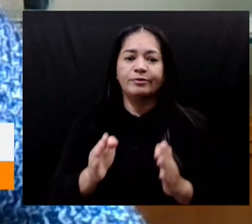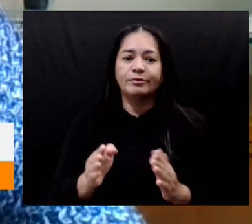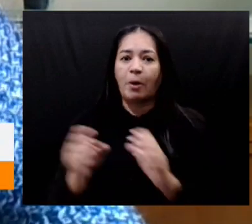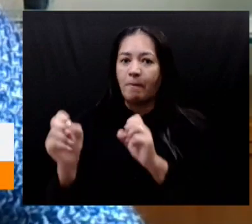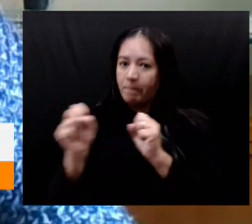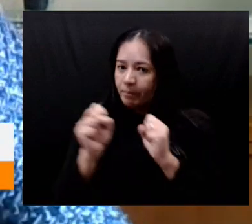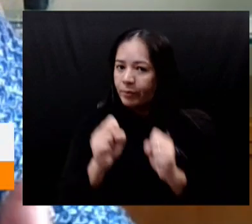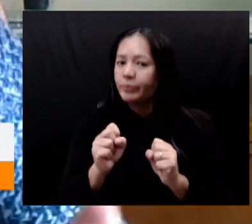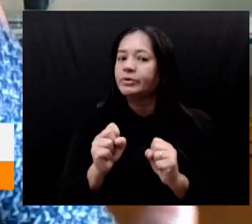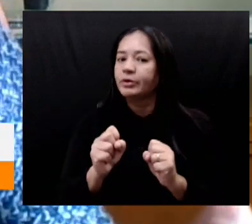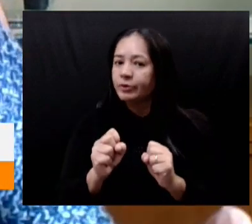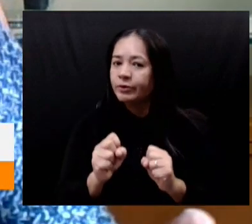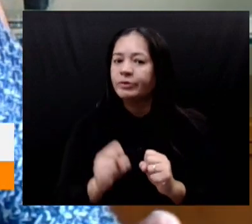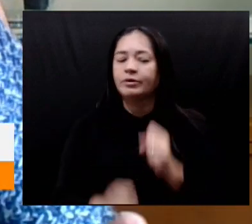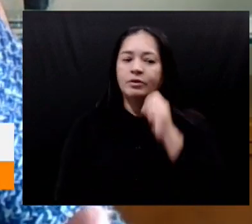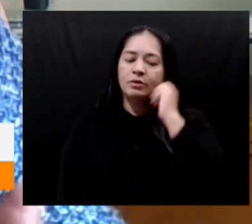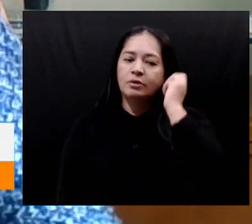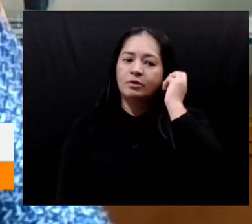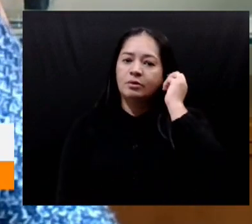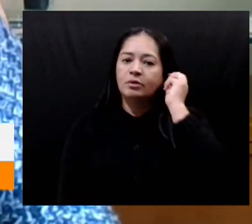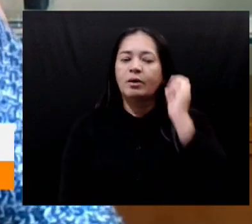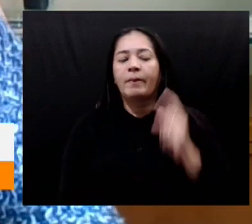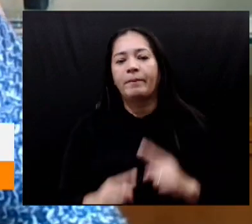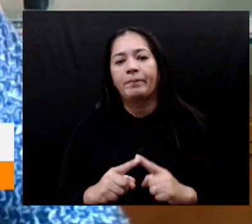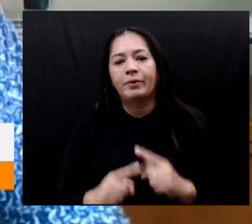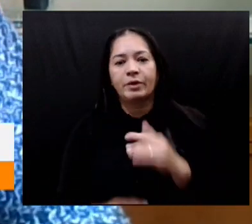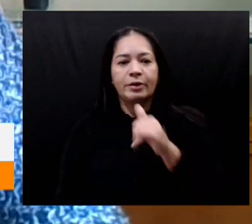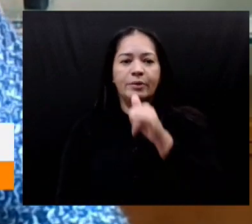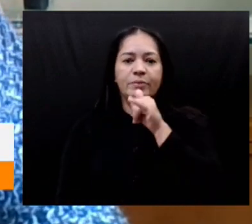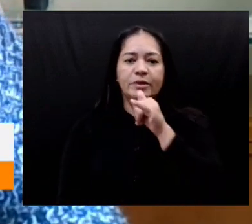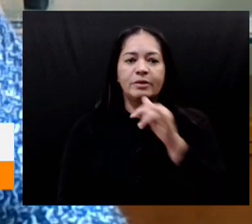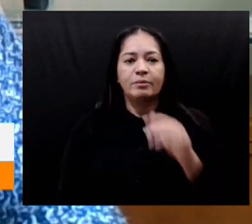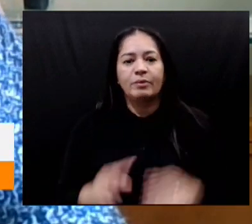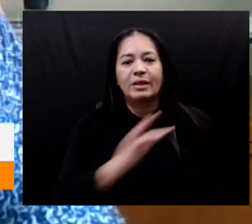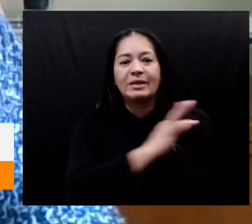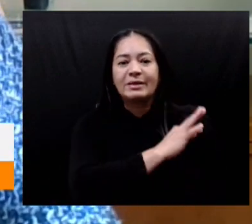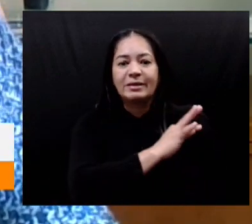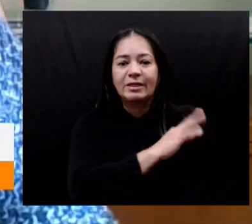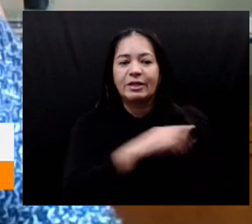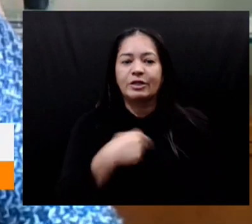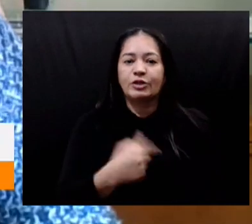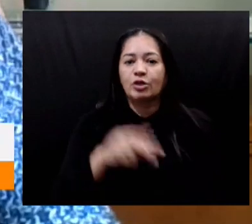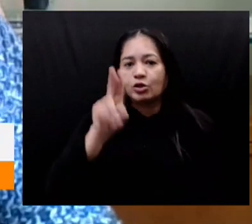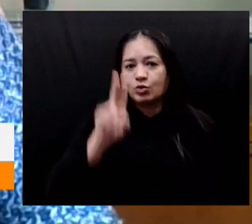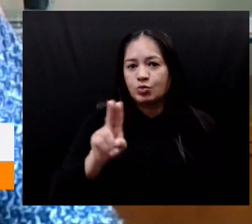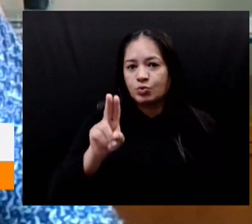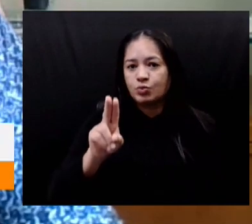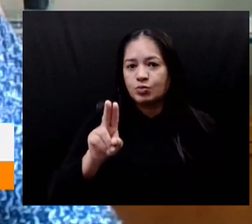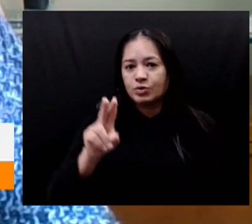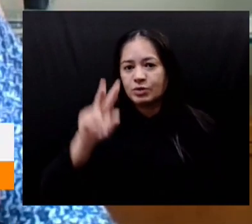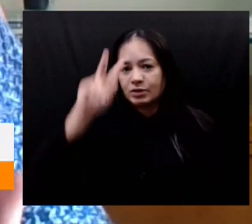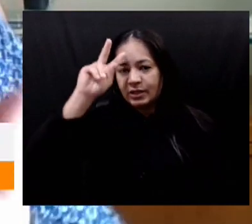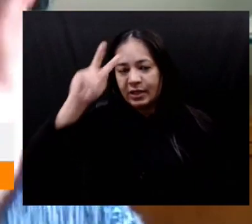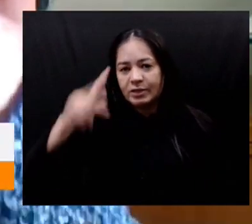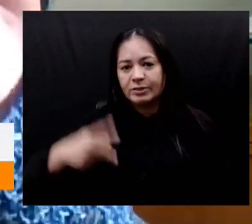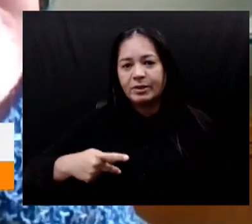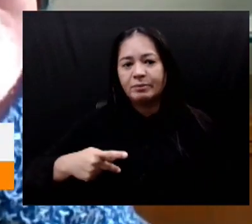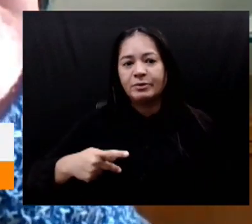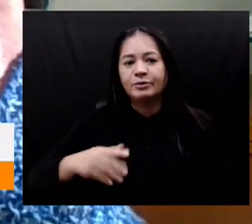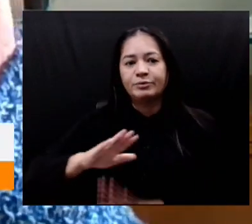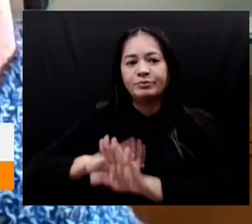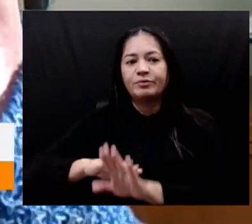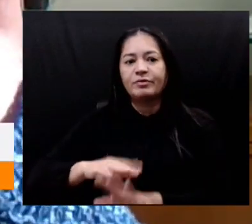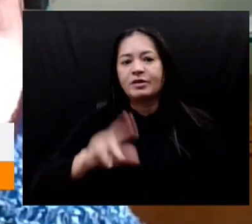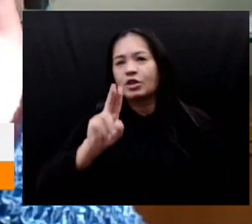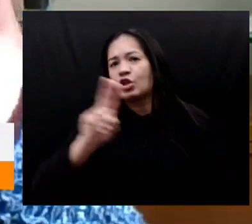Porque, por exemplo, uma das técnicas que a gente utiliza na transpessoal existem vários nomes, uns chamam